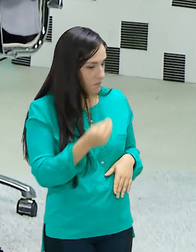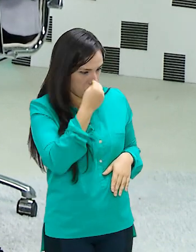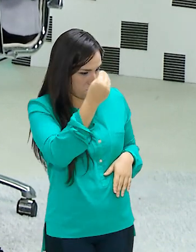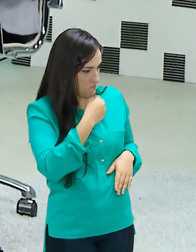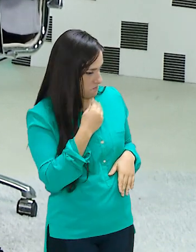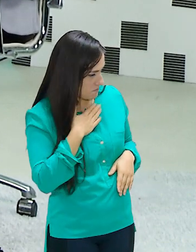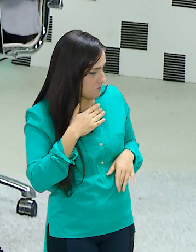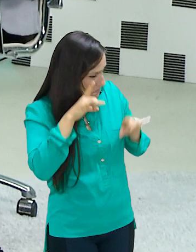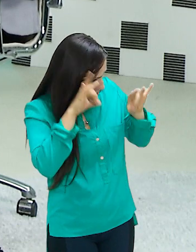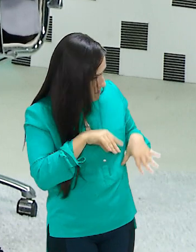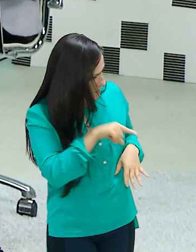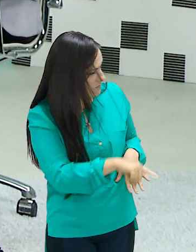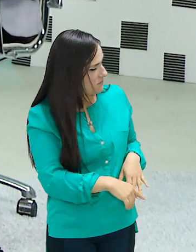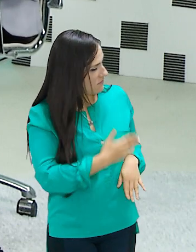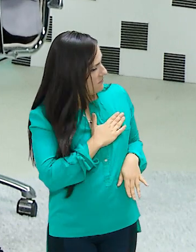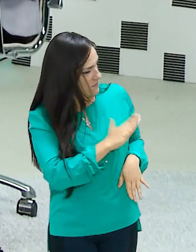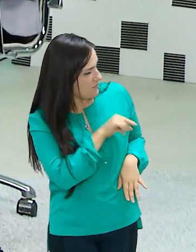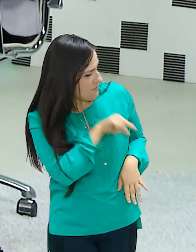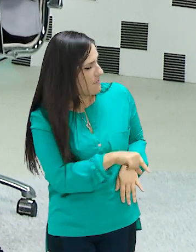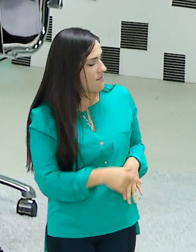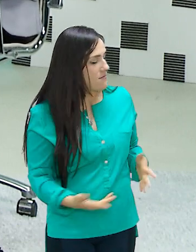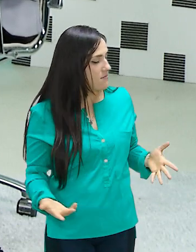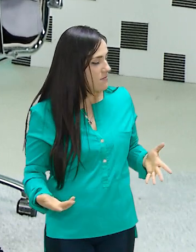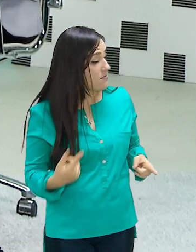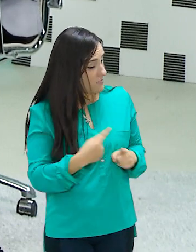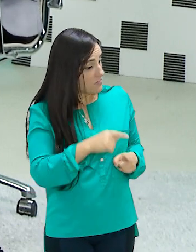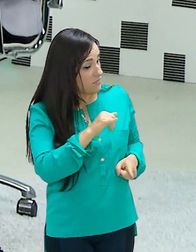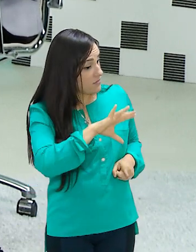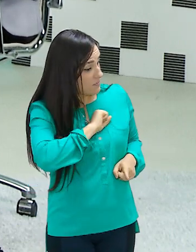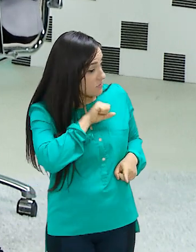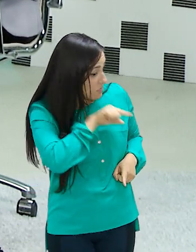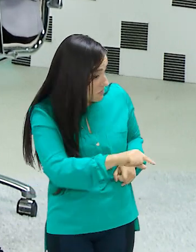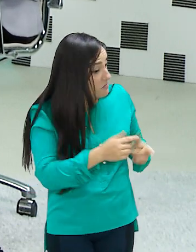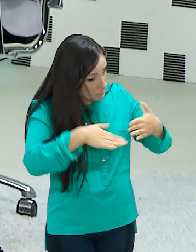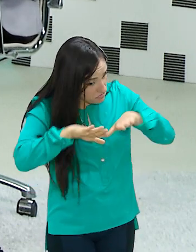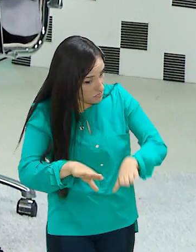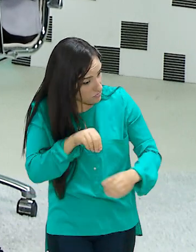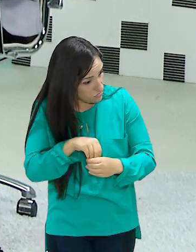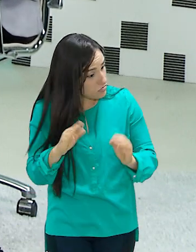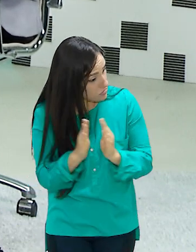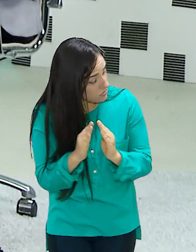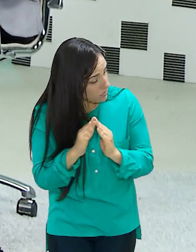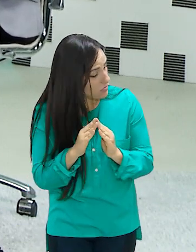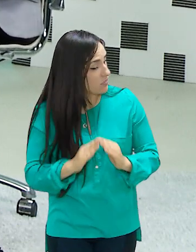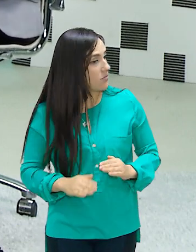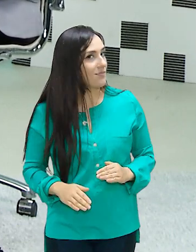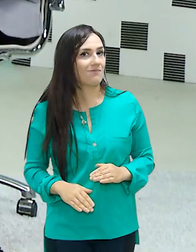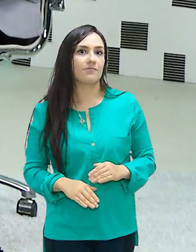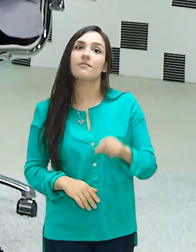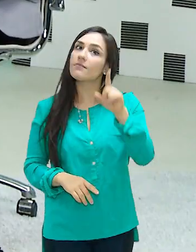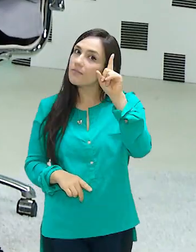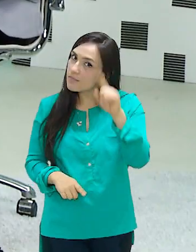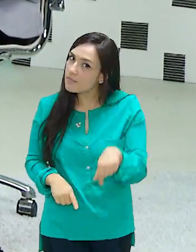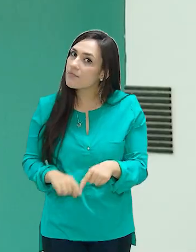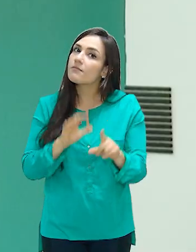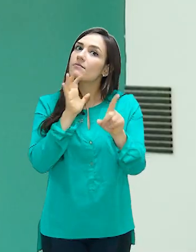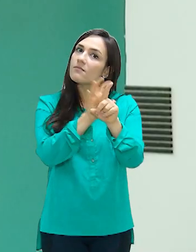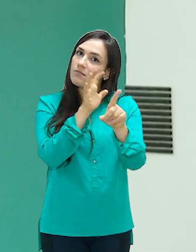abandonou. Você está vendo? Ele não gosta de você. Porque se ele gostasse, ele estava aqui. Isso é uma alienação